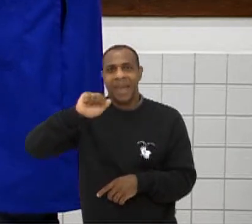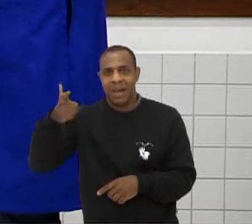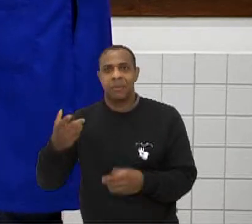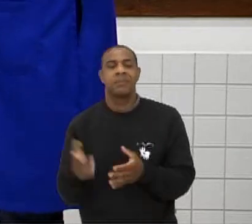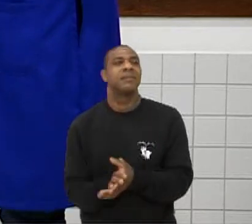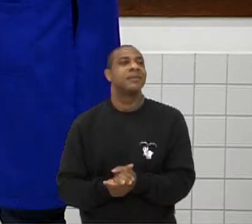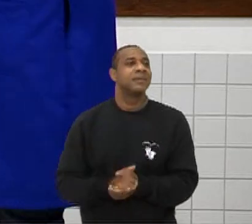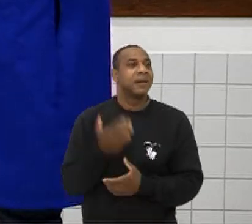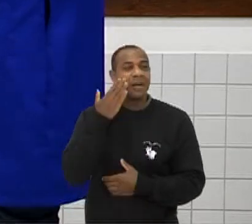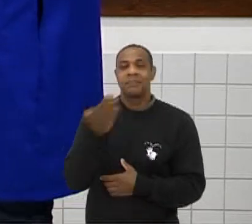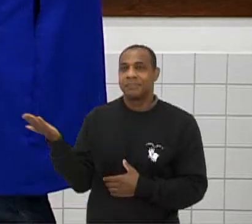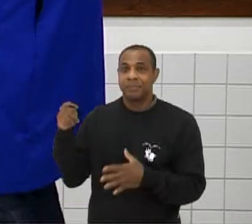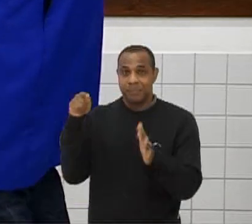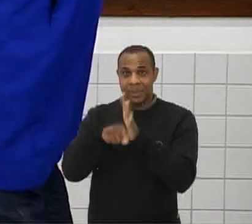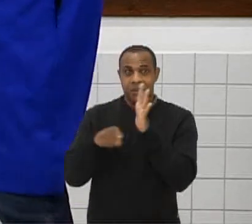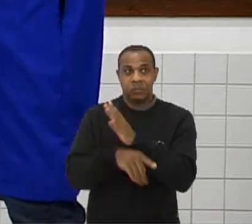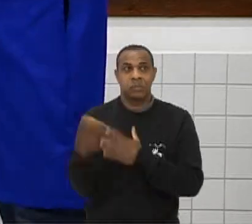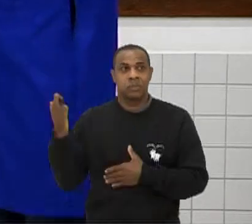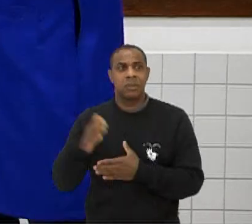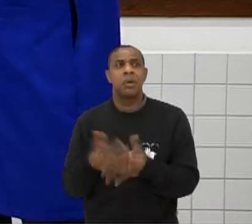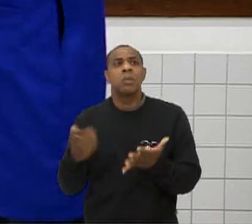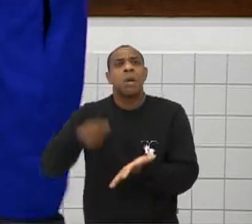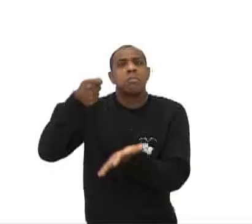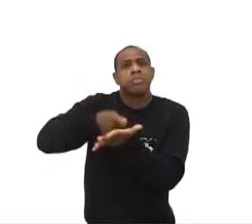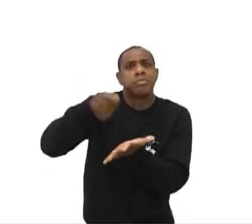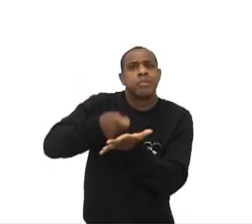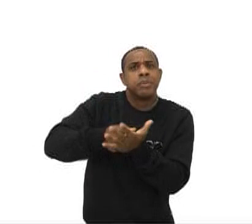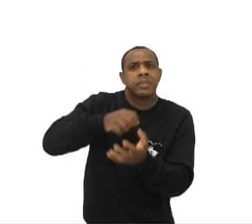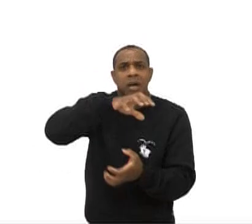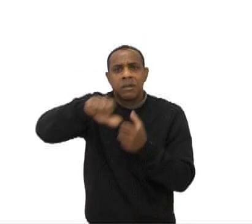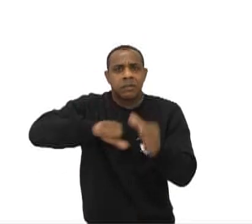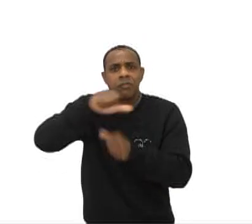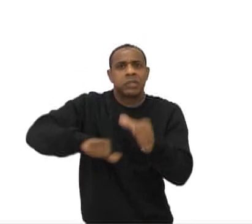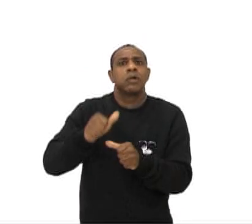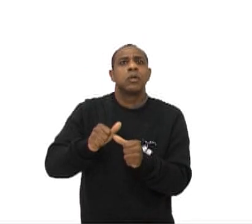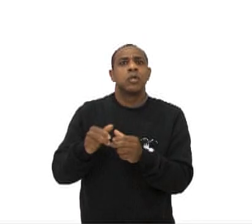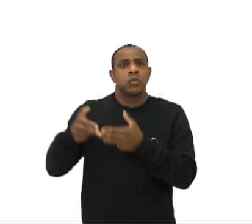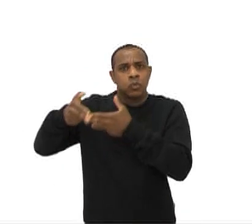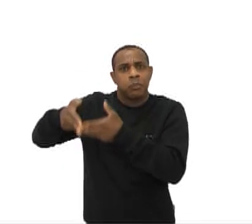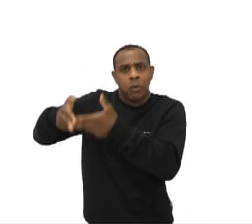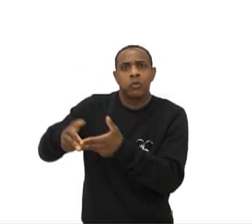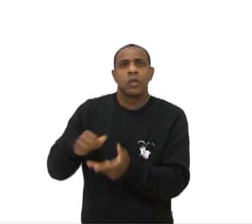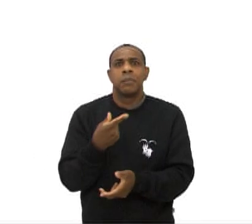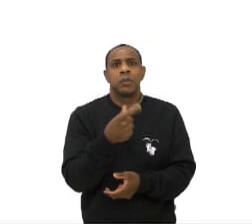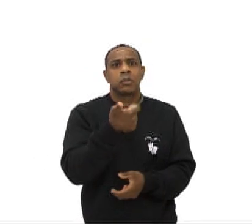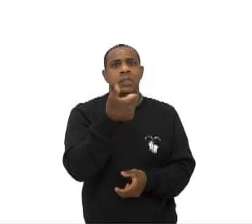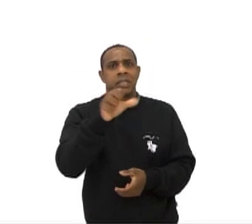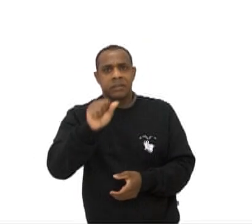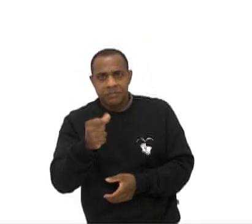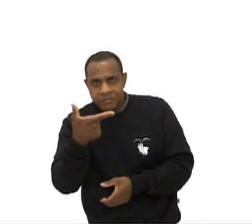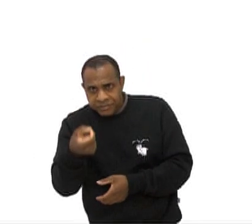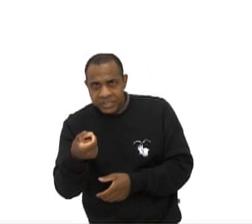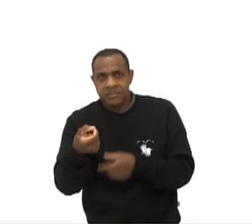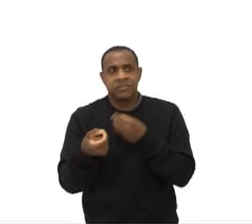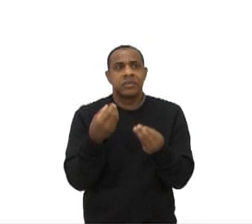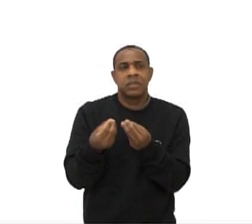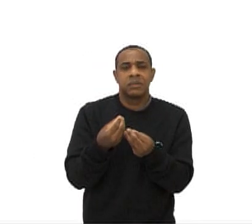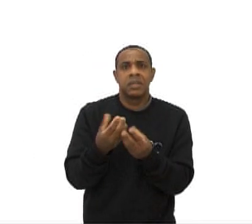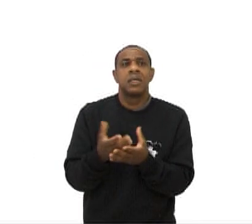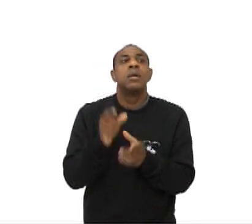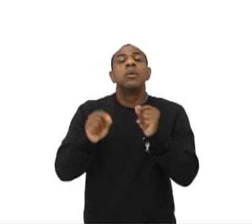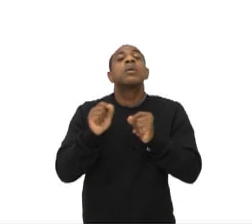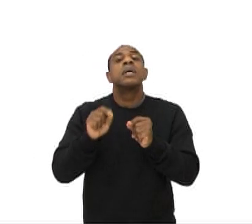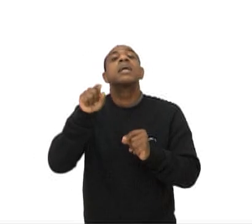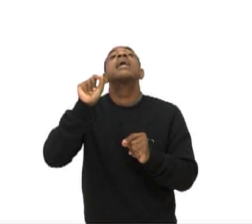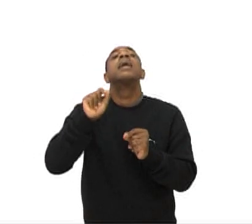Paraná. E vamos para o nosso quiz. Uma das exigências da Revolução do Porto de 1820, que o Marlon comentou, liderada por liberais portugueses,